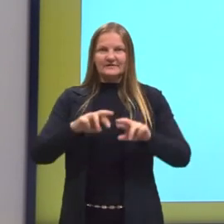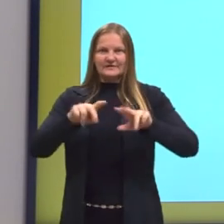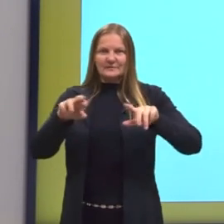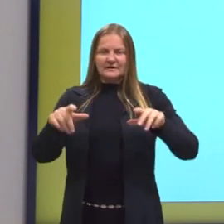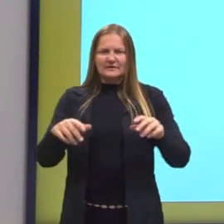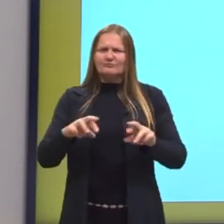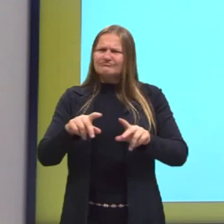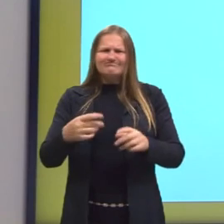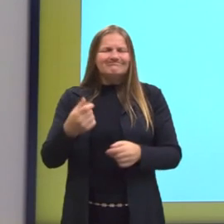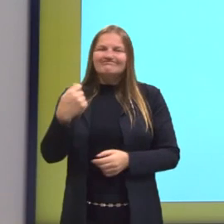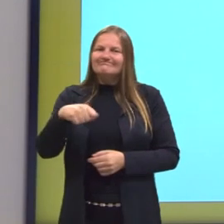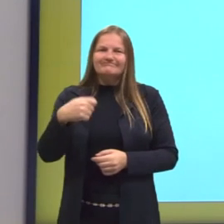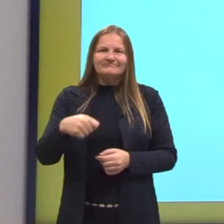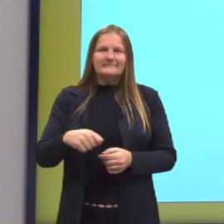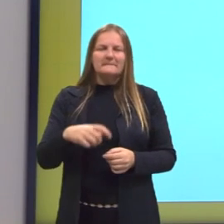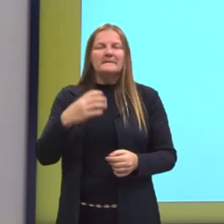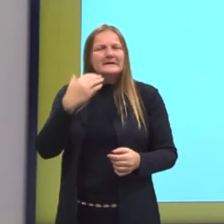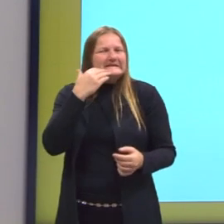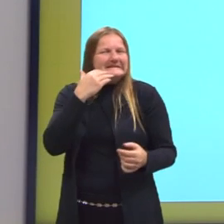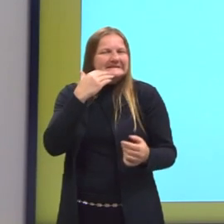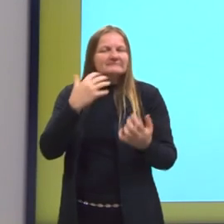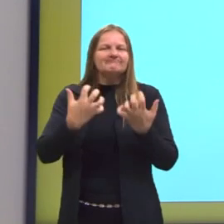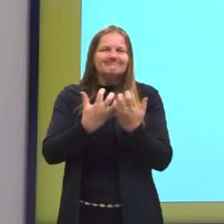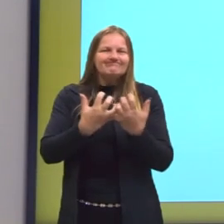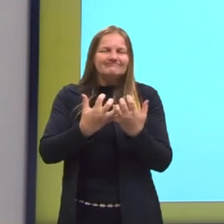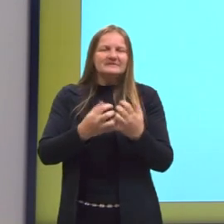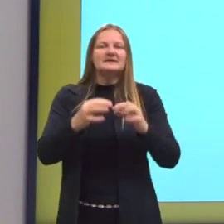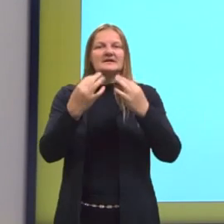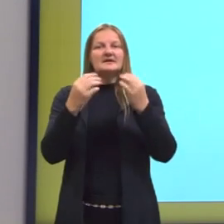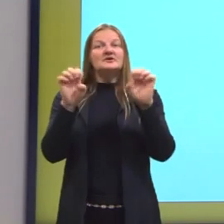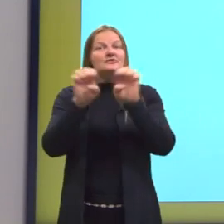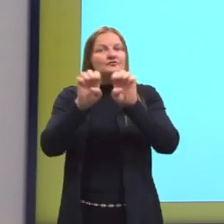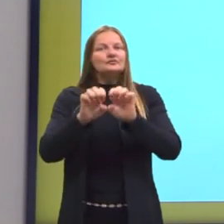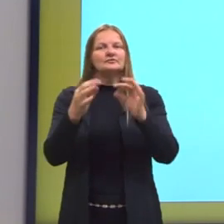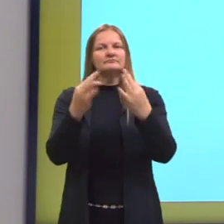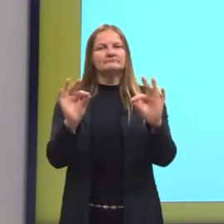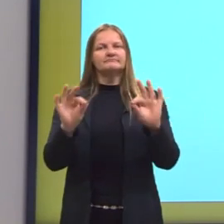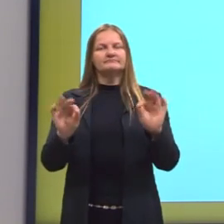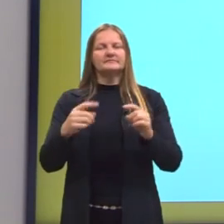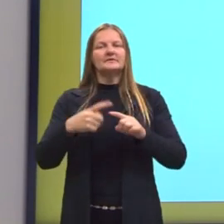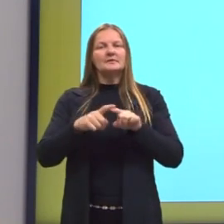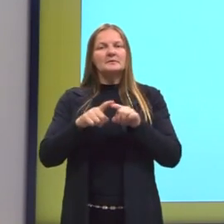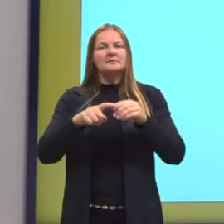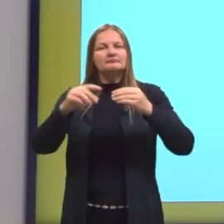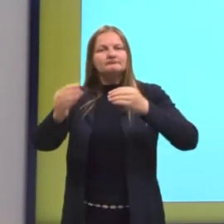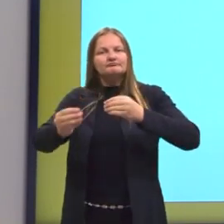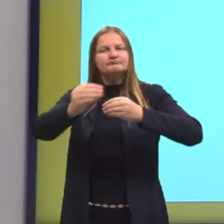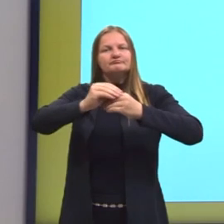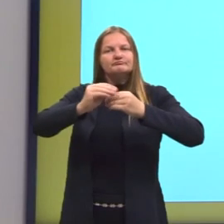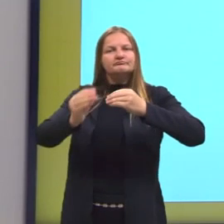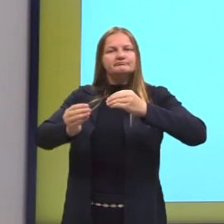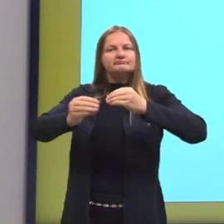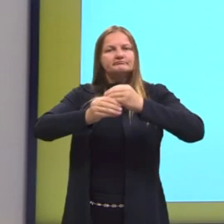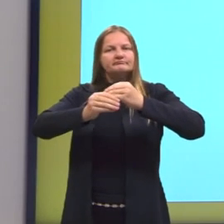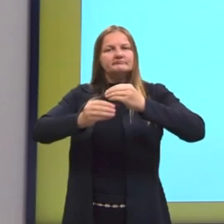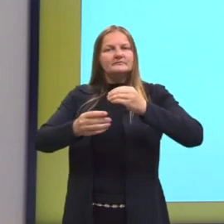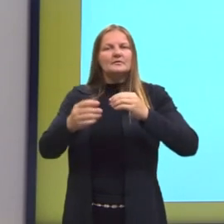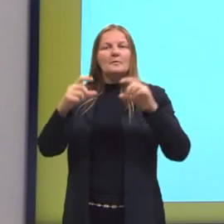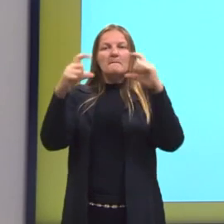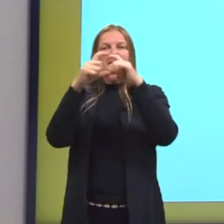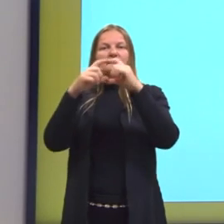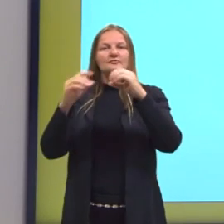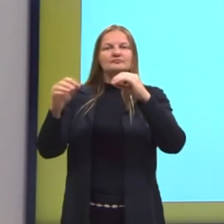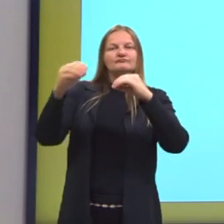desnecessária E aí eu tenho uma falha na estrutura sintática depois justaposição de orações ou